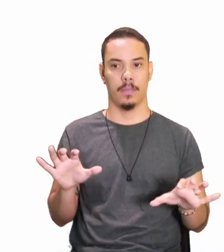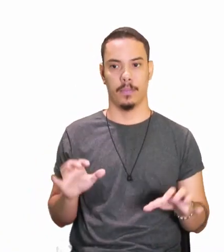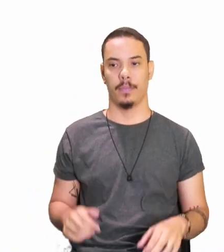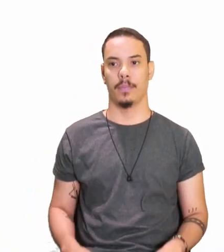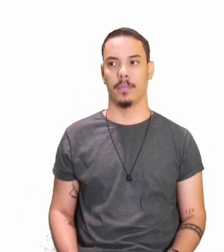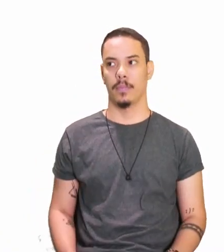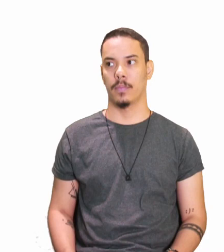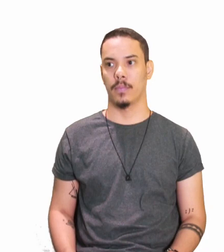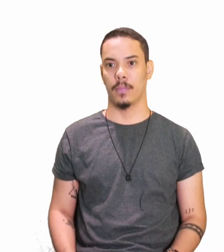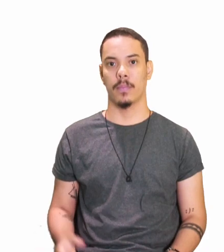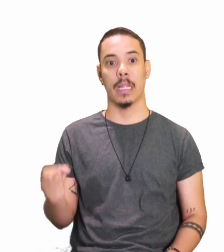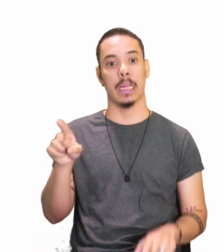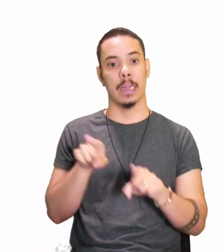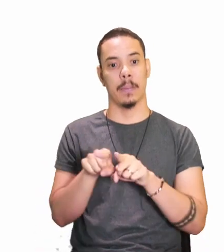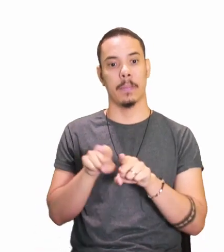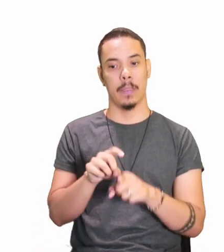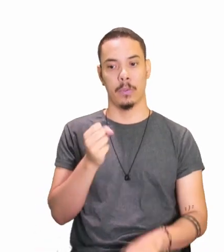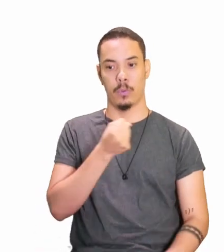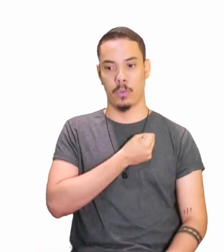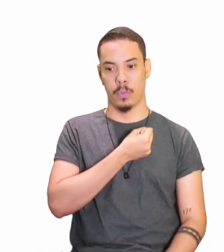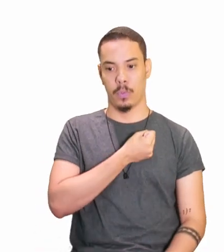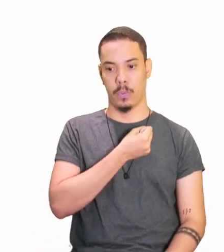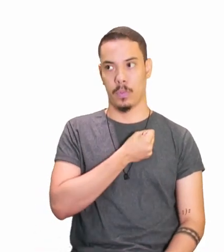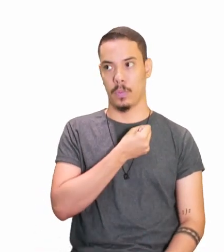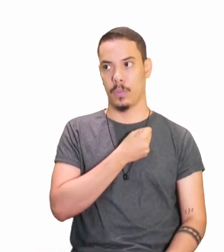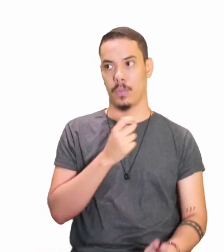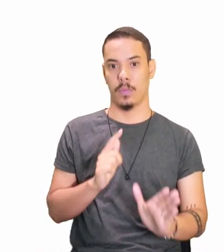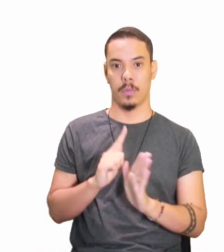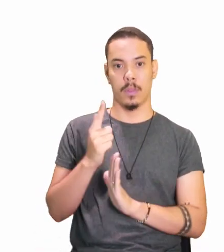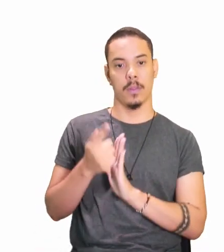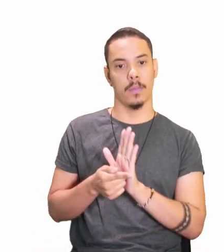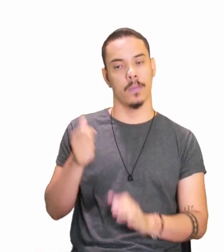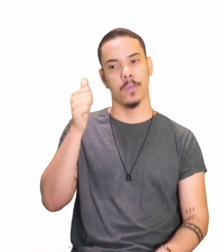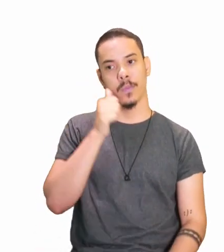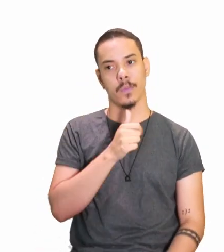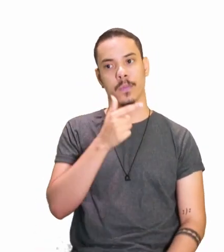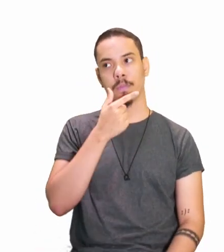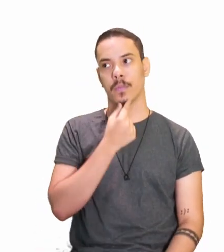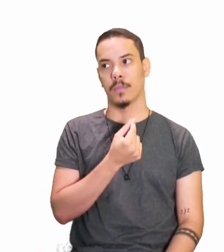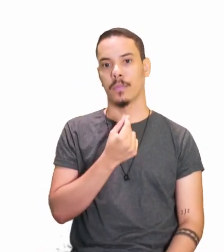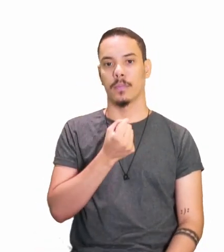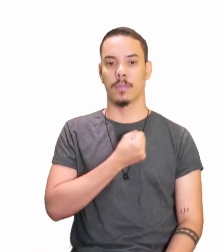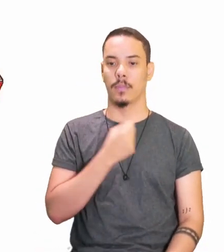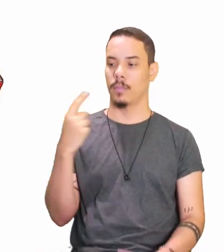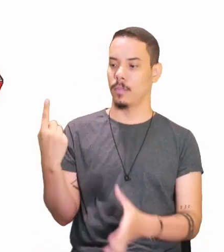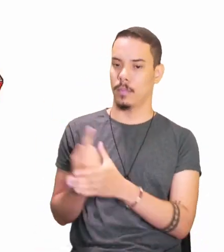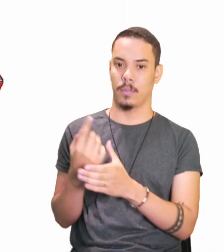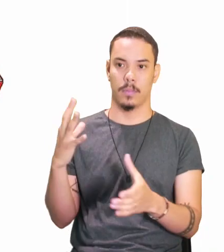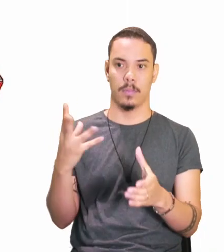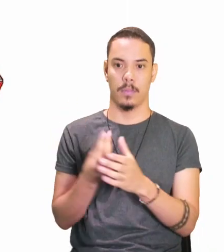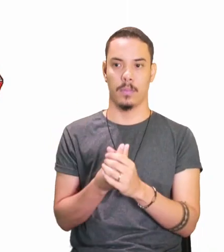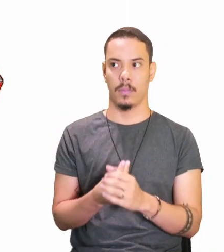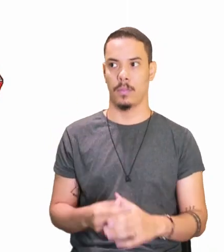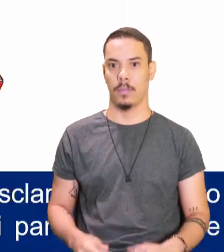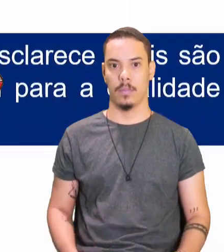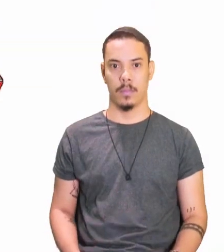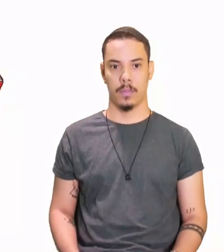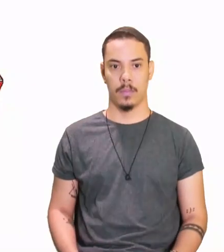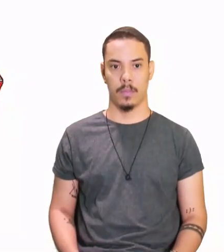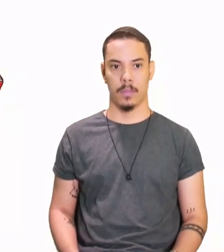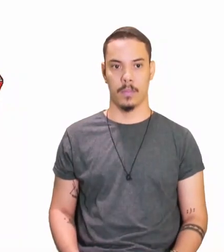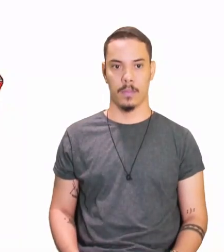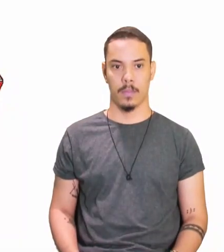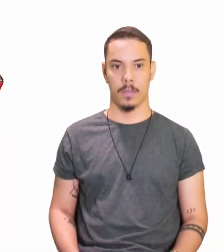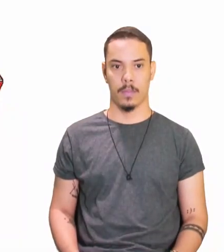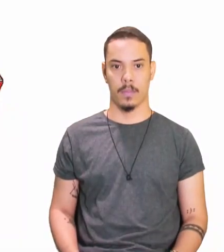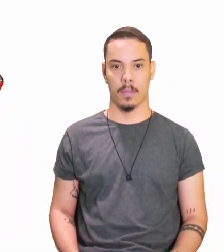gênero e número. Gênero masculino e feminino, número singular e plural.